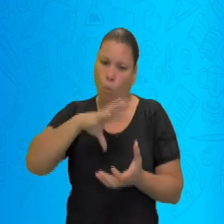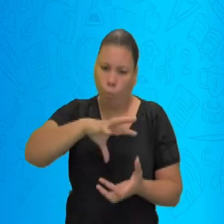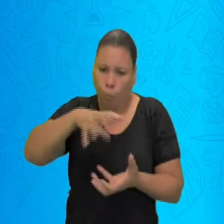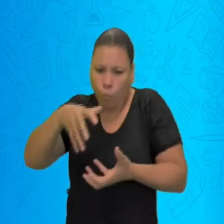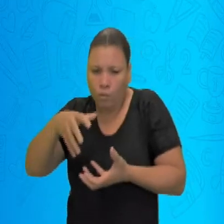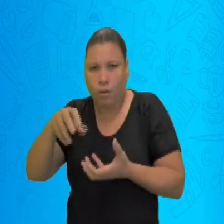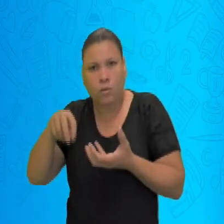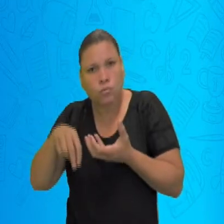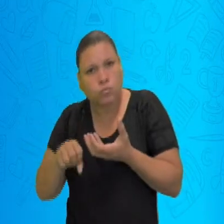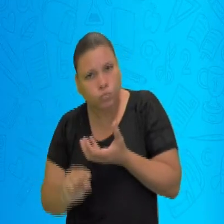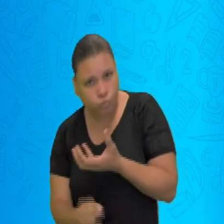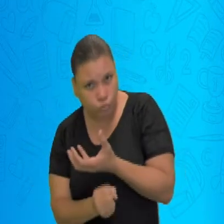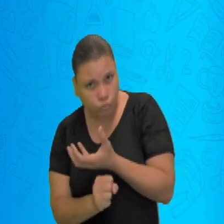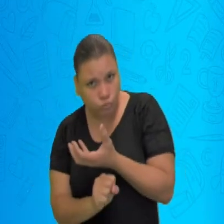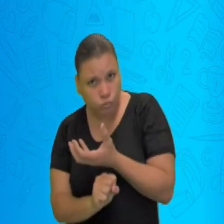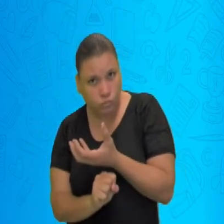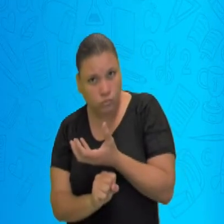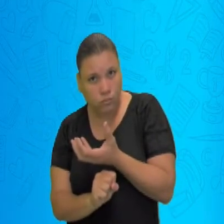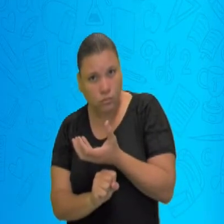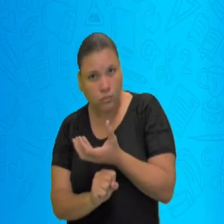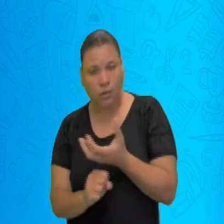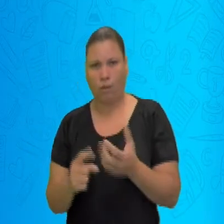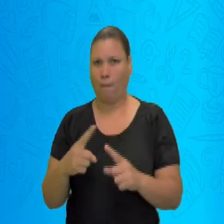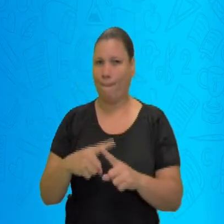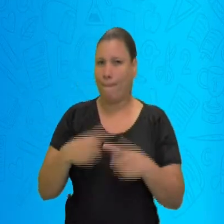no hemisfério ocidental.